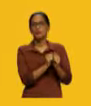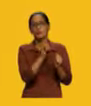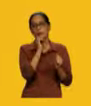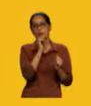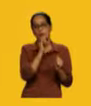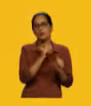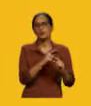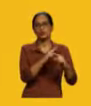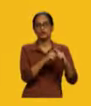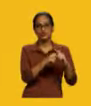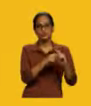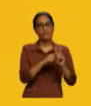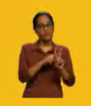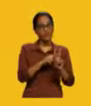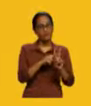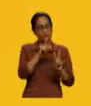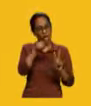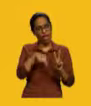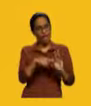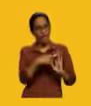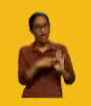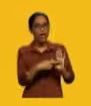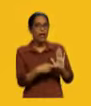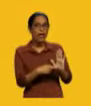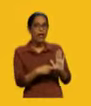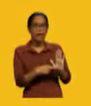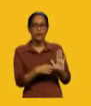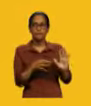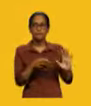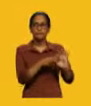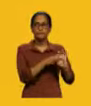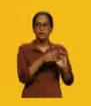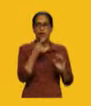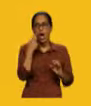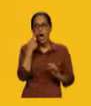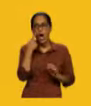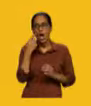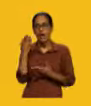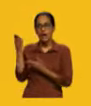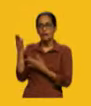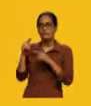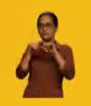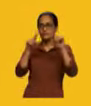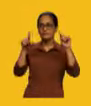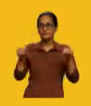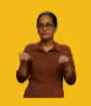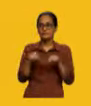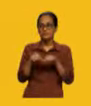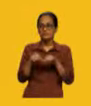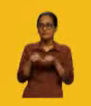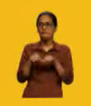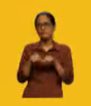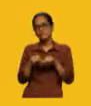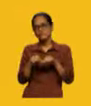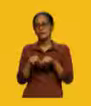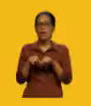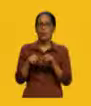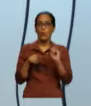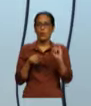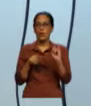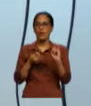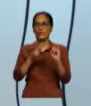X. É regra. Que vai formar, ou seja, o I pode parecer do V e do